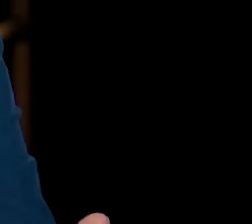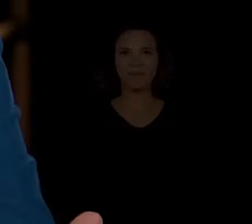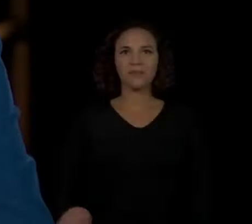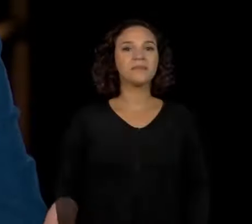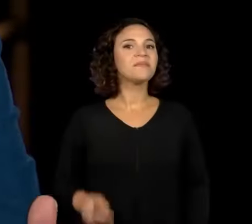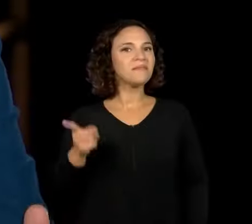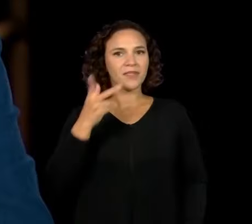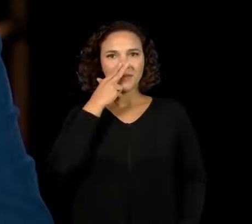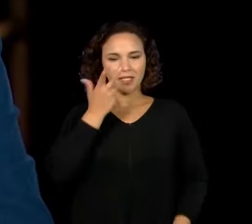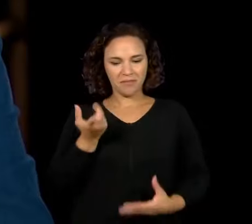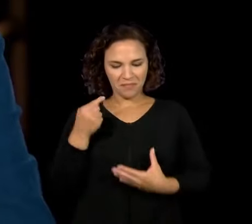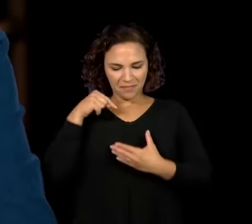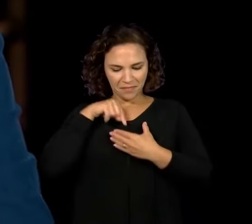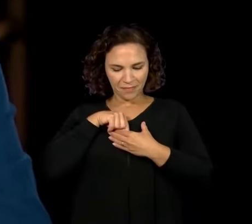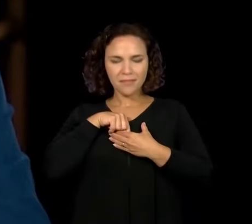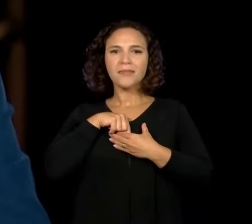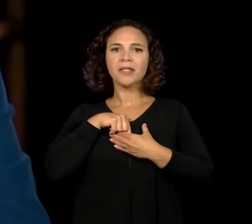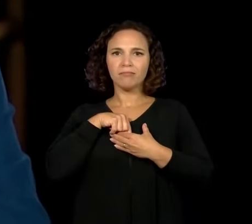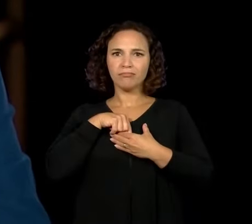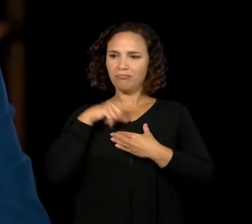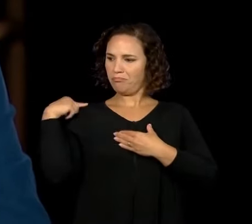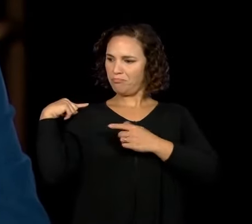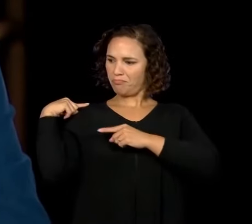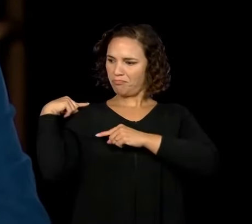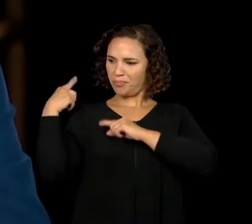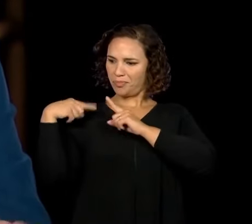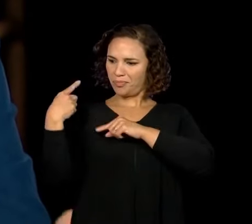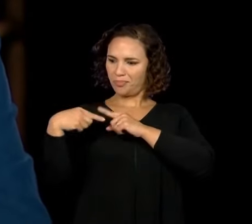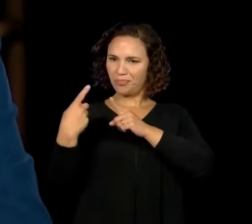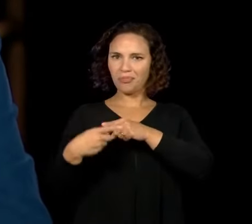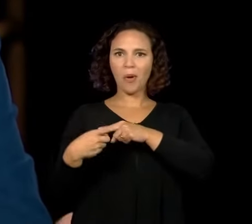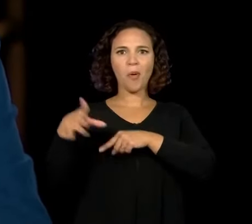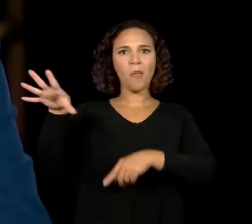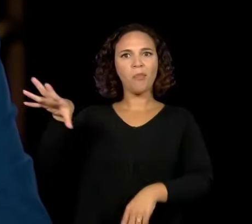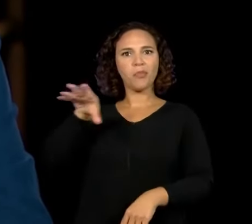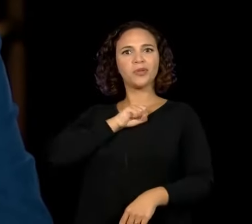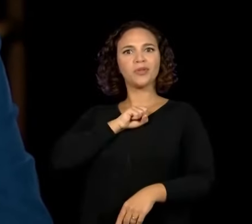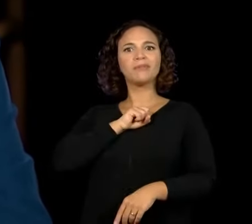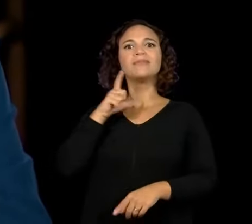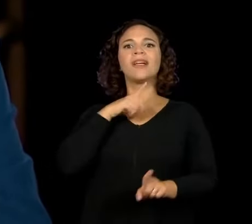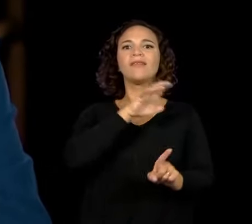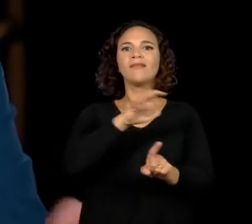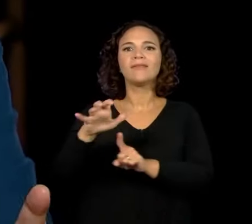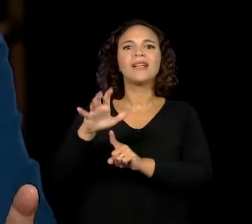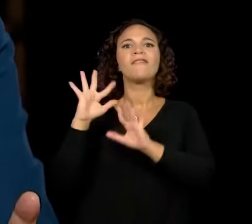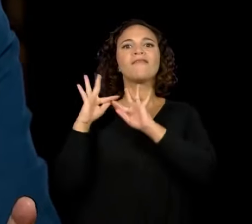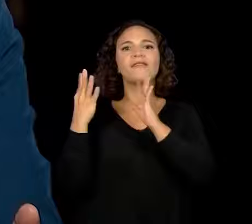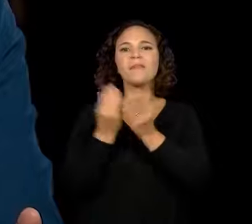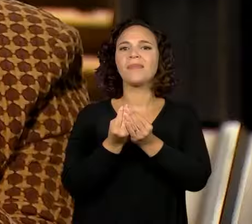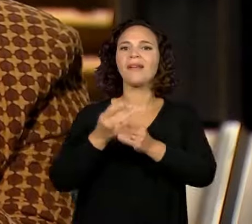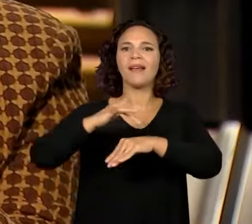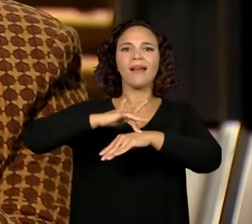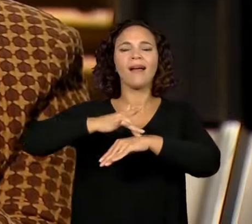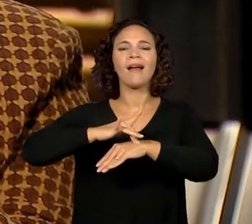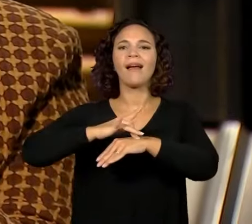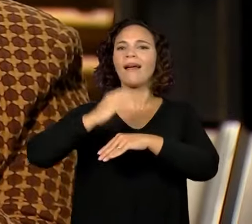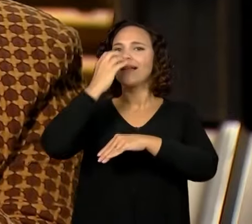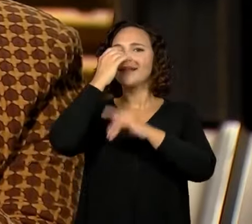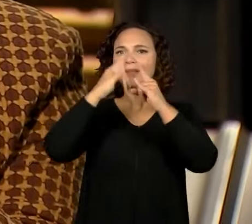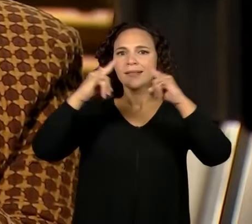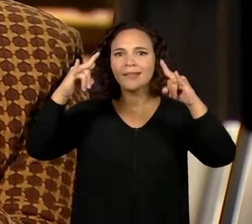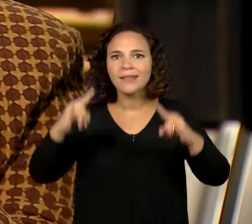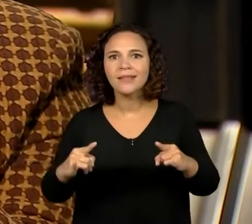um DNA aí olha mãe e tia cantoras né avô pianista avó Bailarina e circense